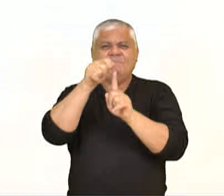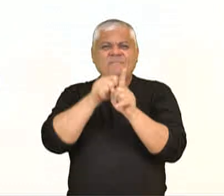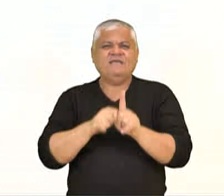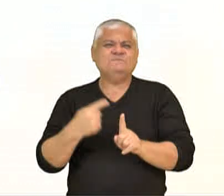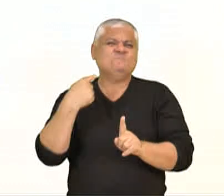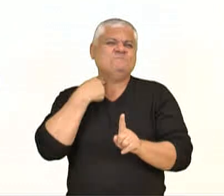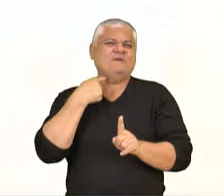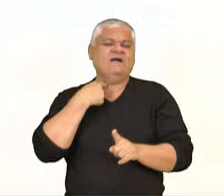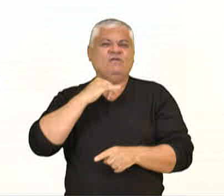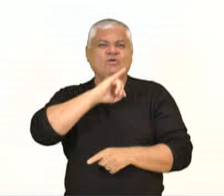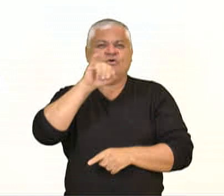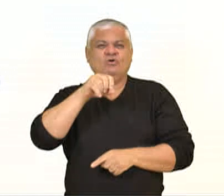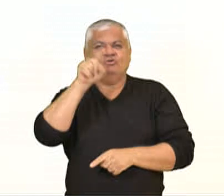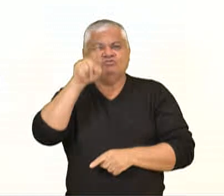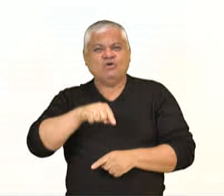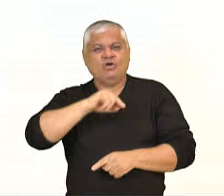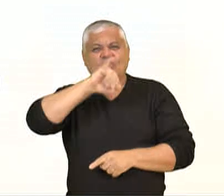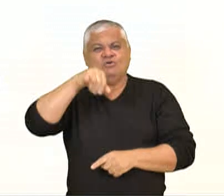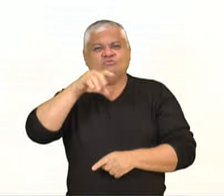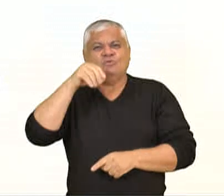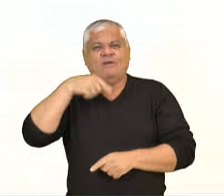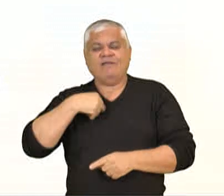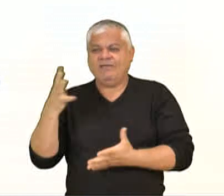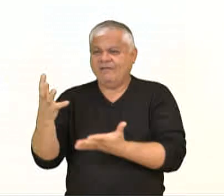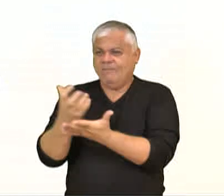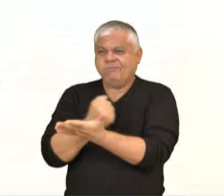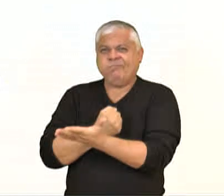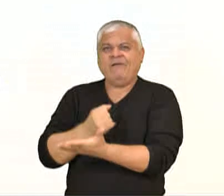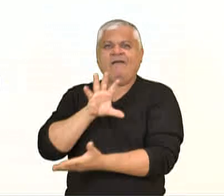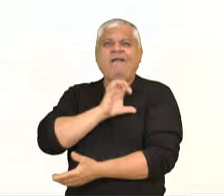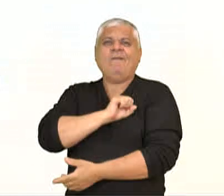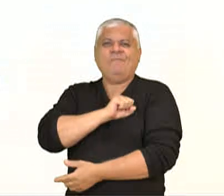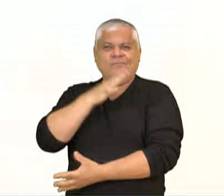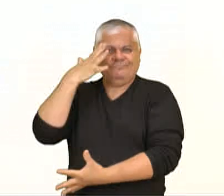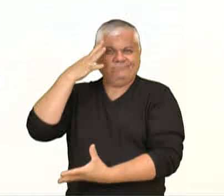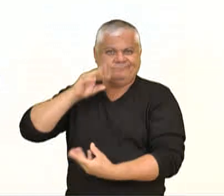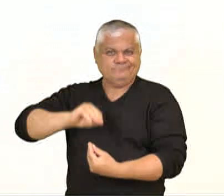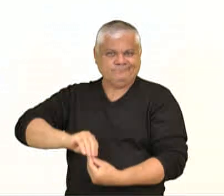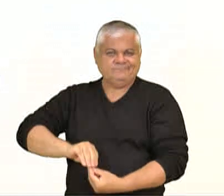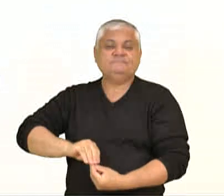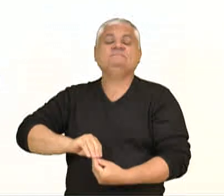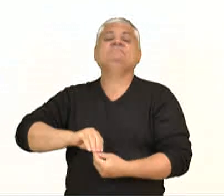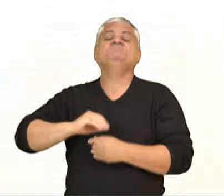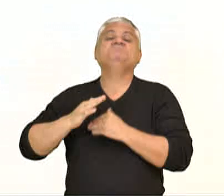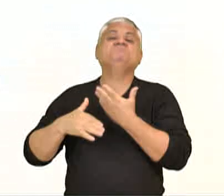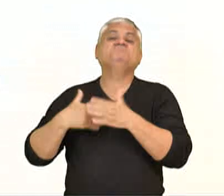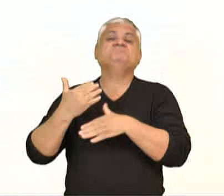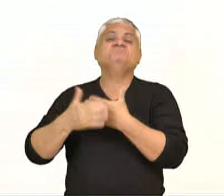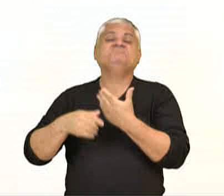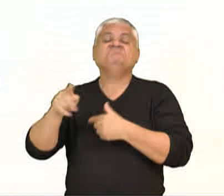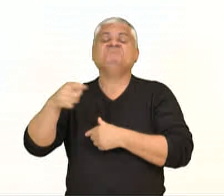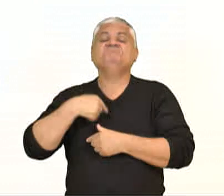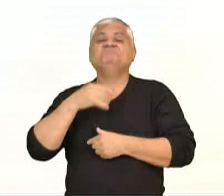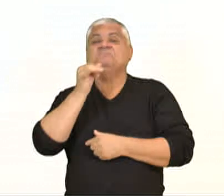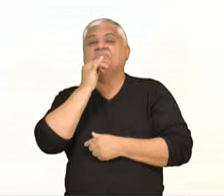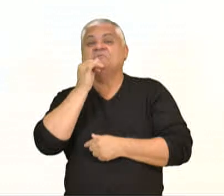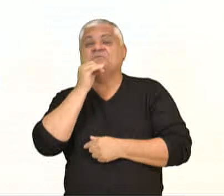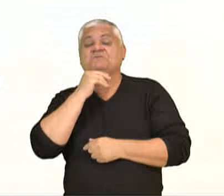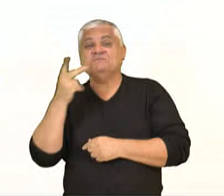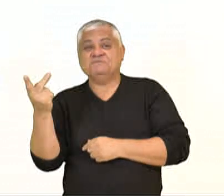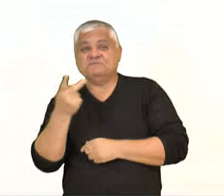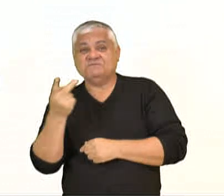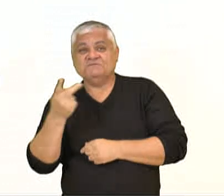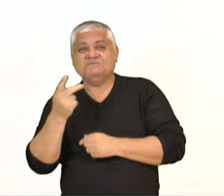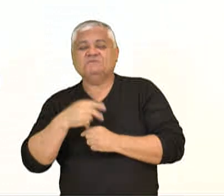Jó Joaquim pegou o amor. Enfim, entenderam-se, voando mais em ímpeto de nau